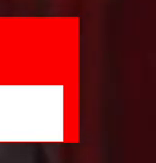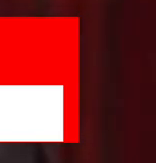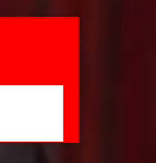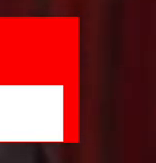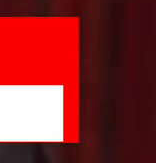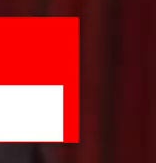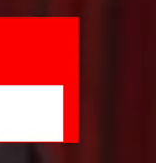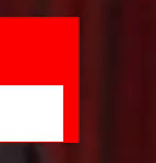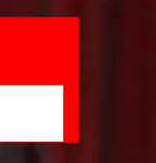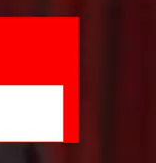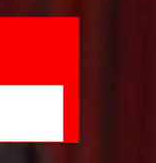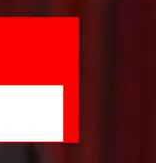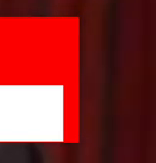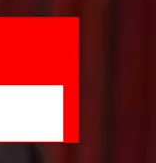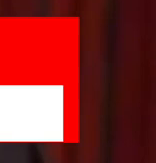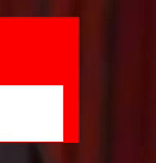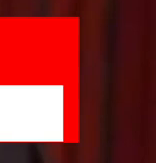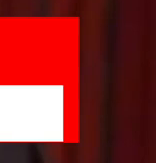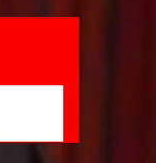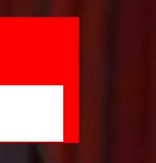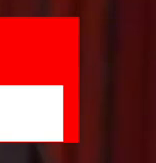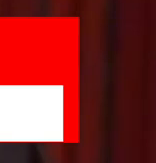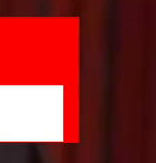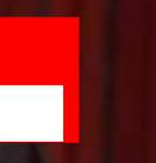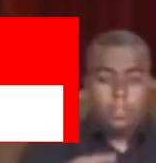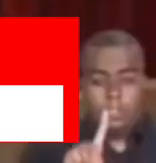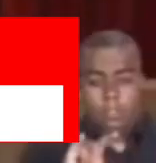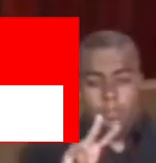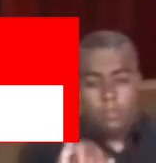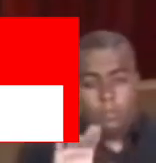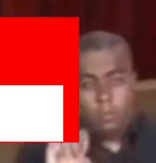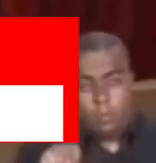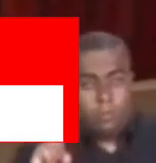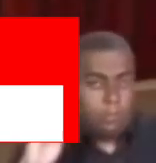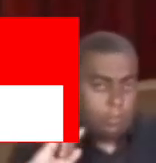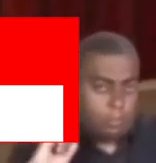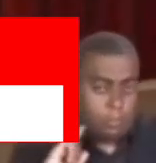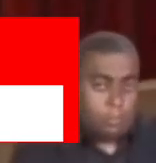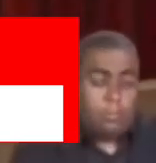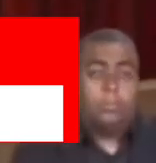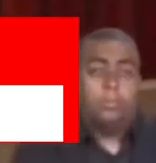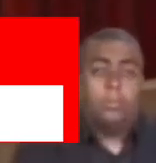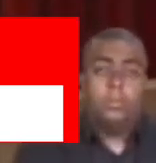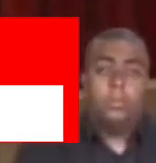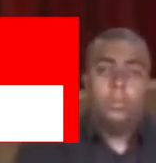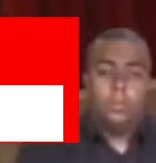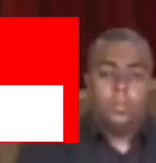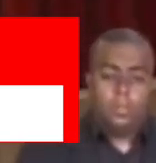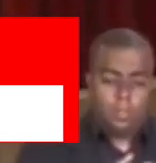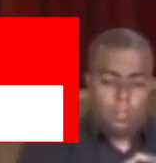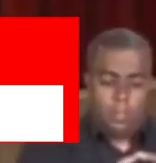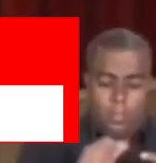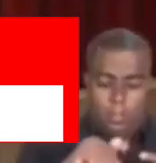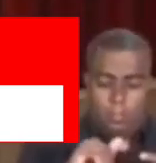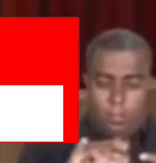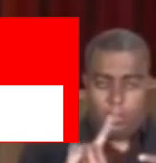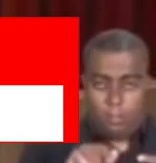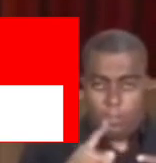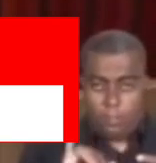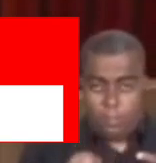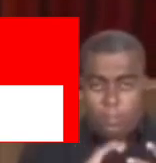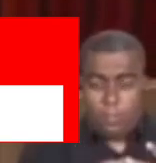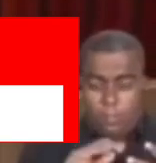Liberal, registrou candidaturas falsas de mulheres. Relativamente às candidaturas de Amanda Padilha, Núbia Daniela